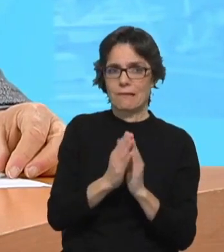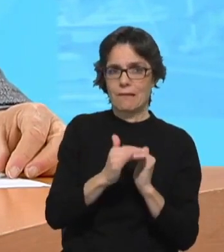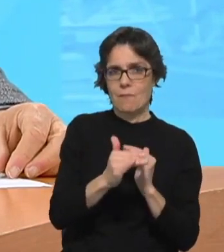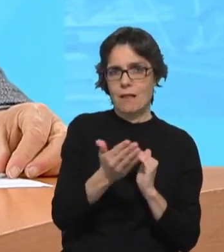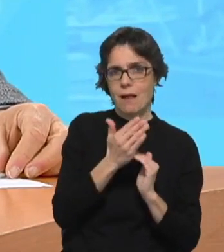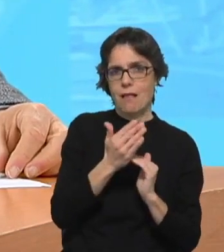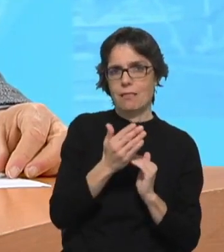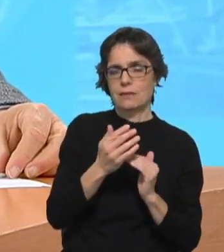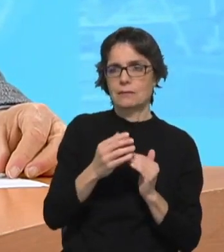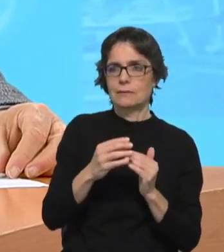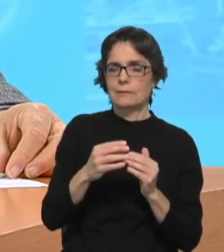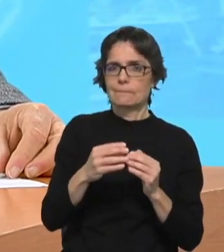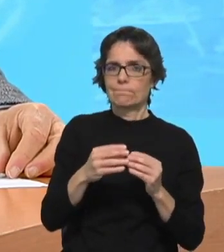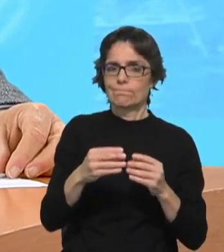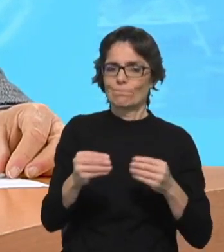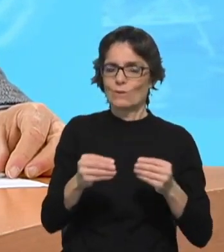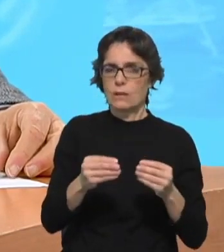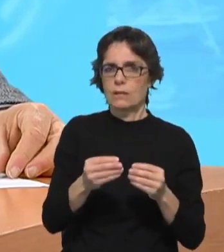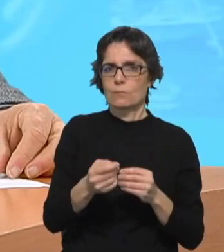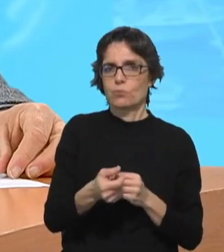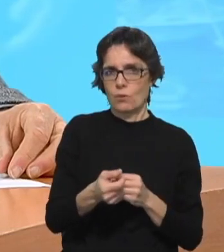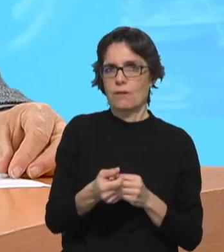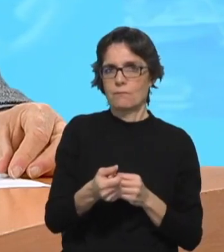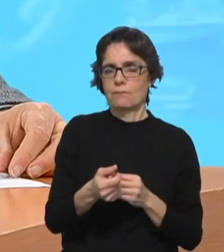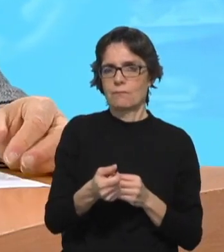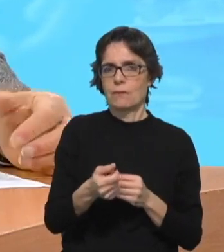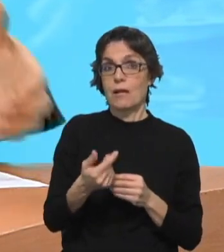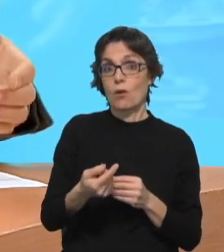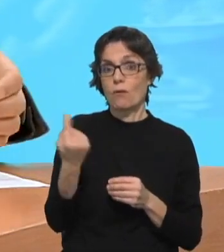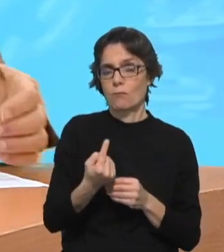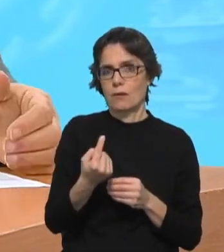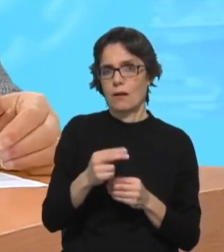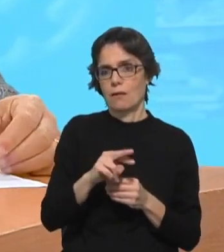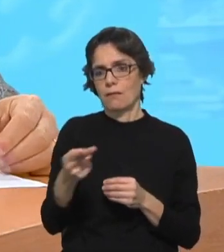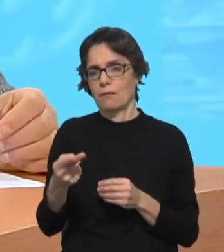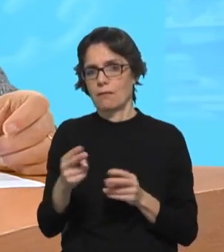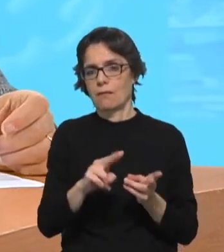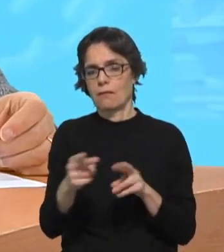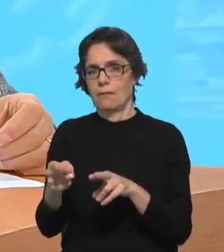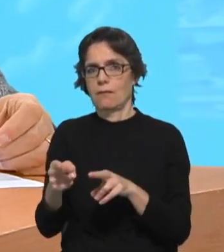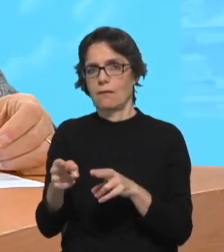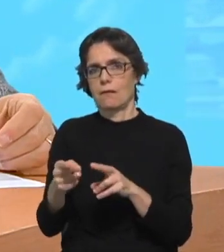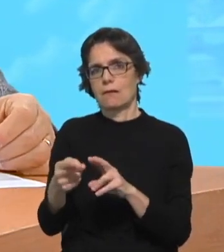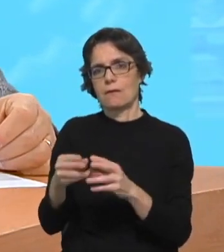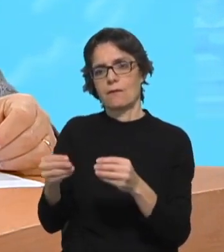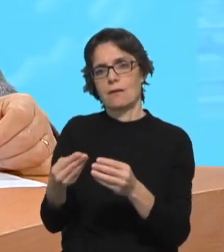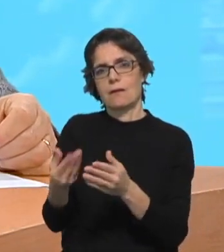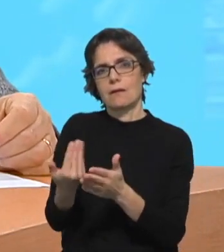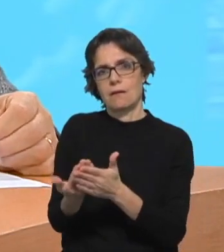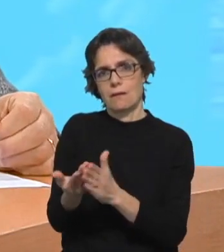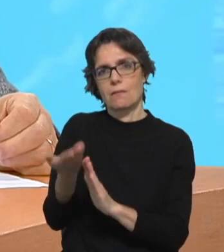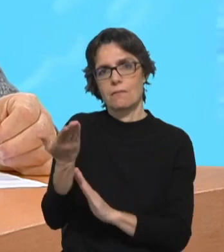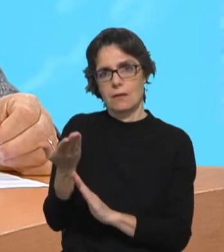que obriga a reconstruir essa identidade num outro território. E, portanto, do ponto de vista pastoral, parece-me claro que isso